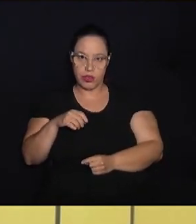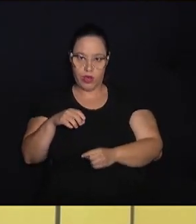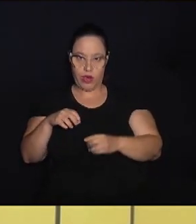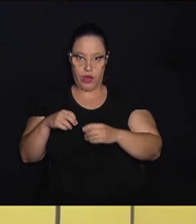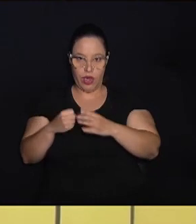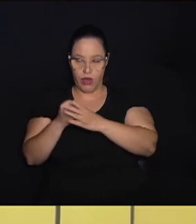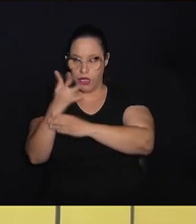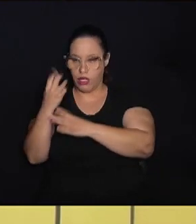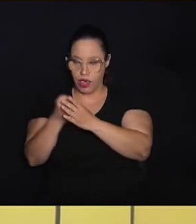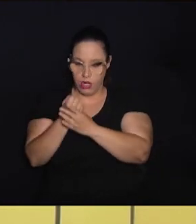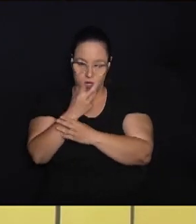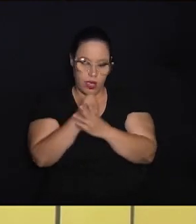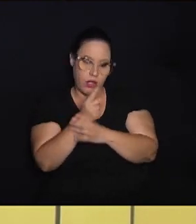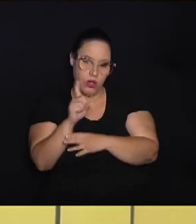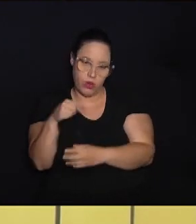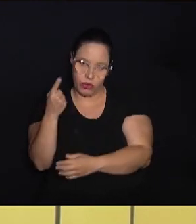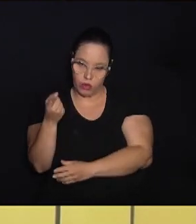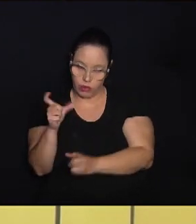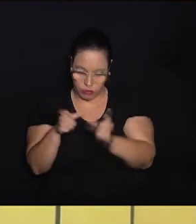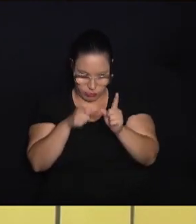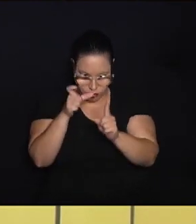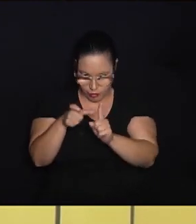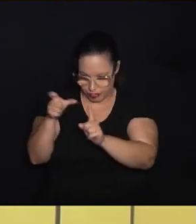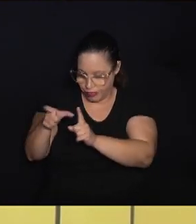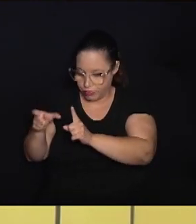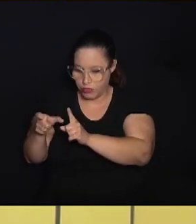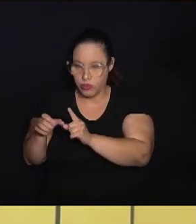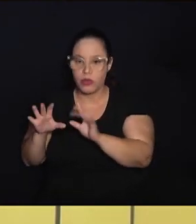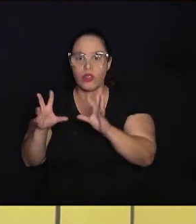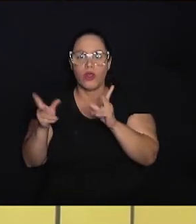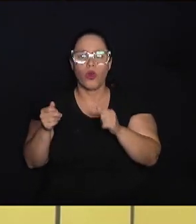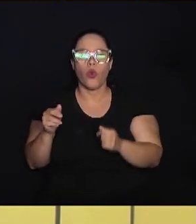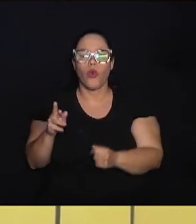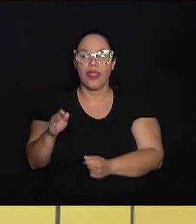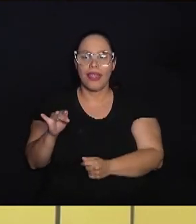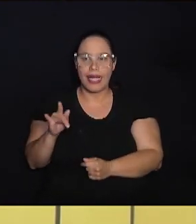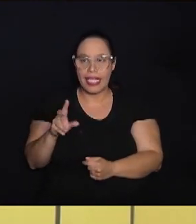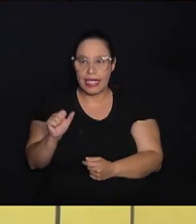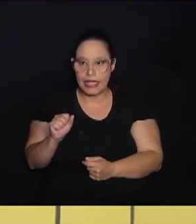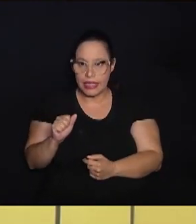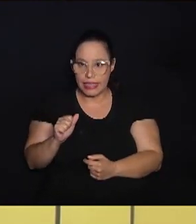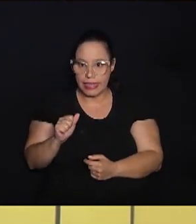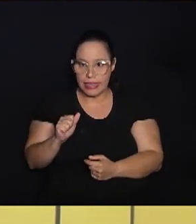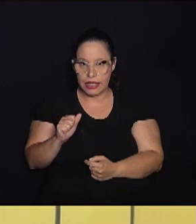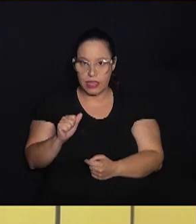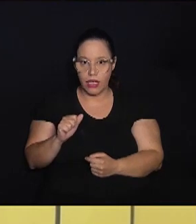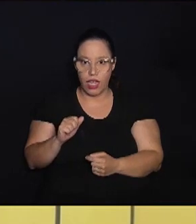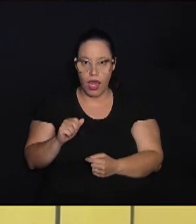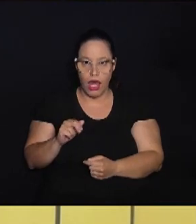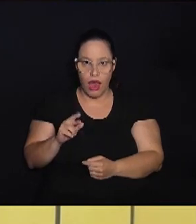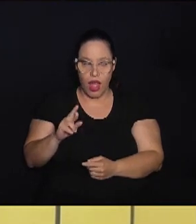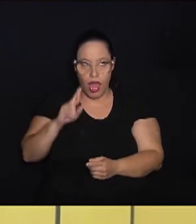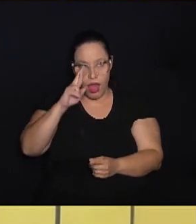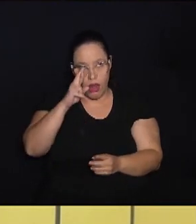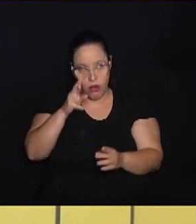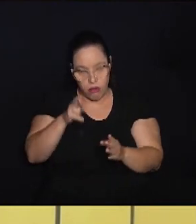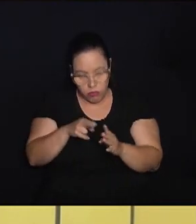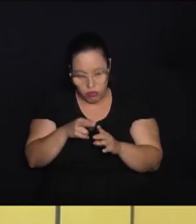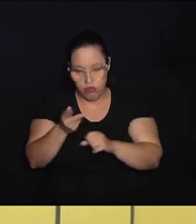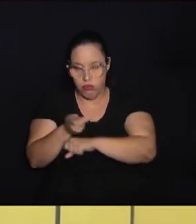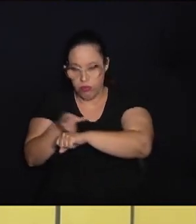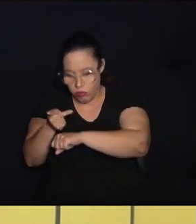outros personagens mas todo todo todo quadrinista que eu conheço eles busca referência no universo dele